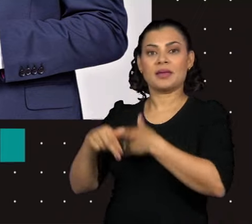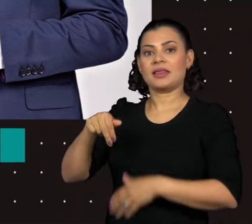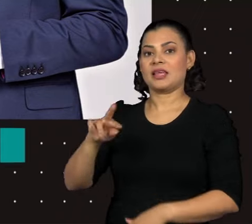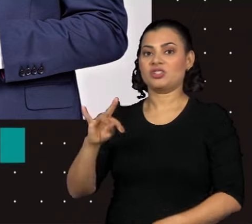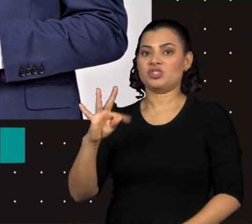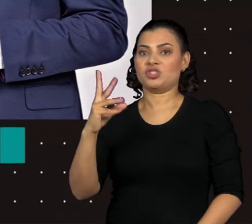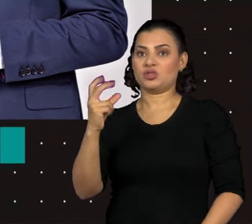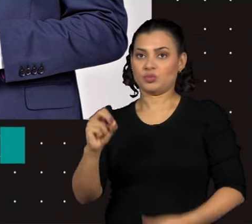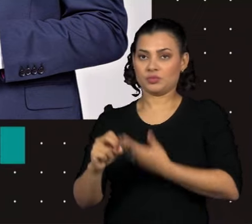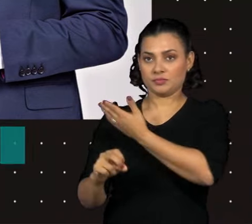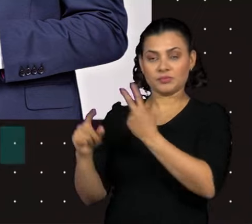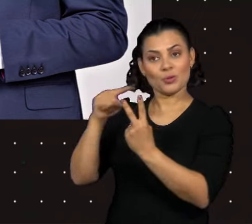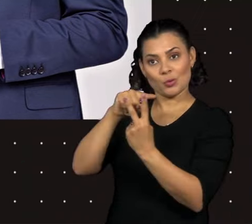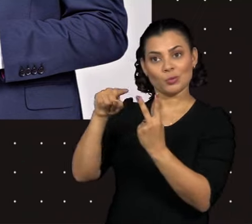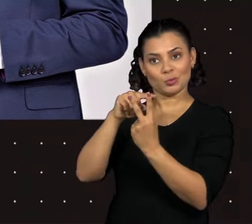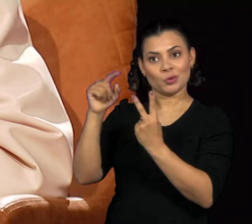PCdoB,